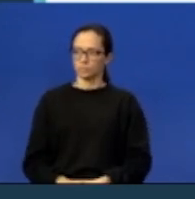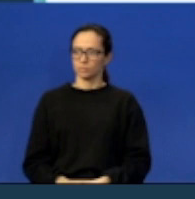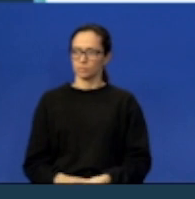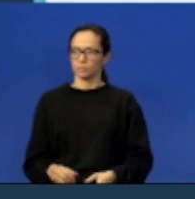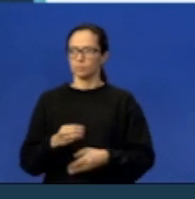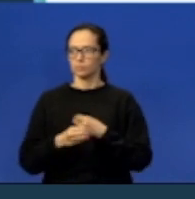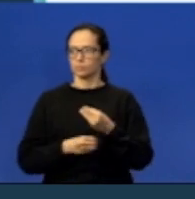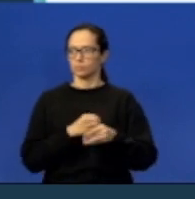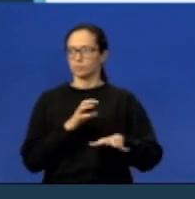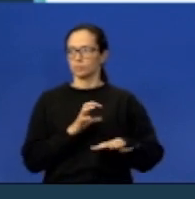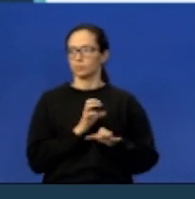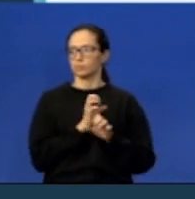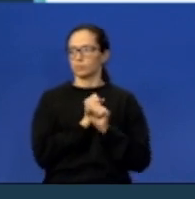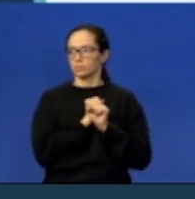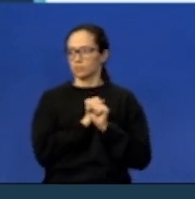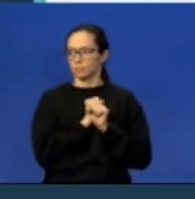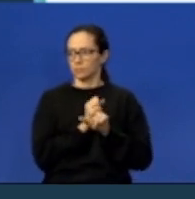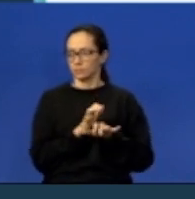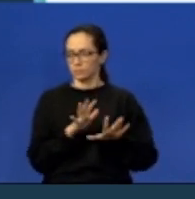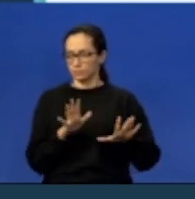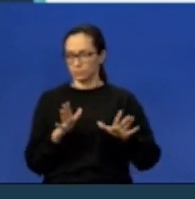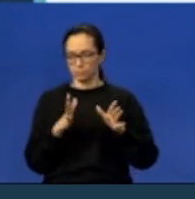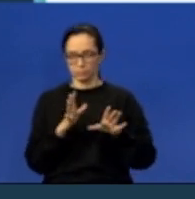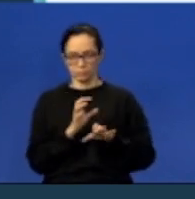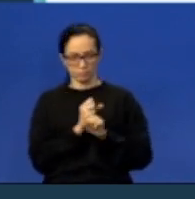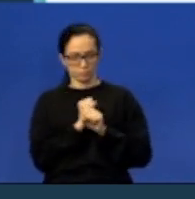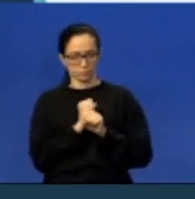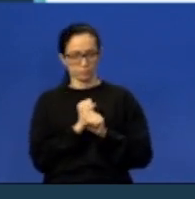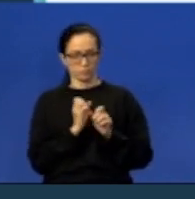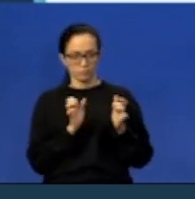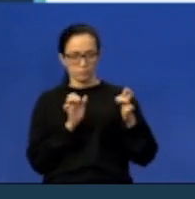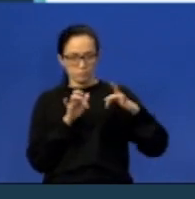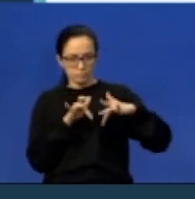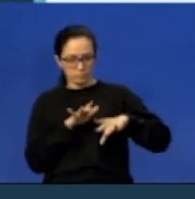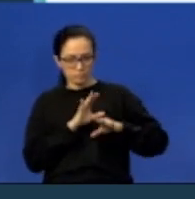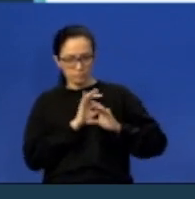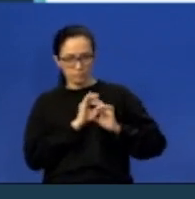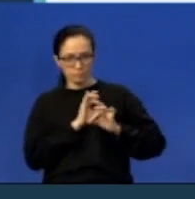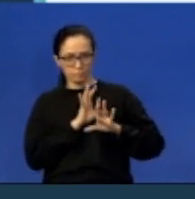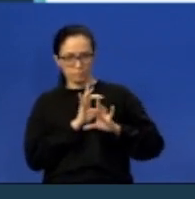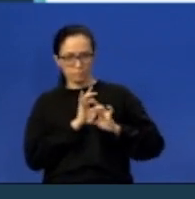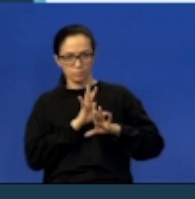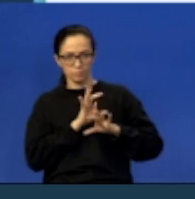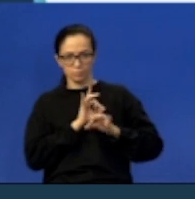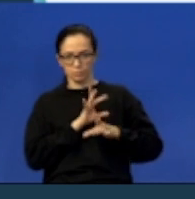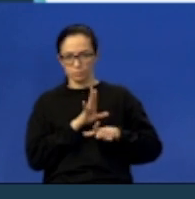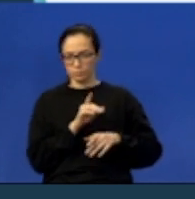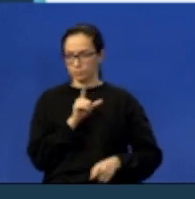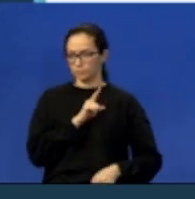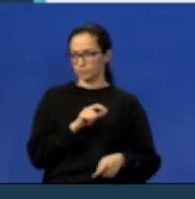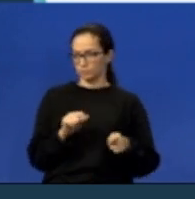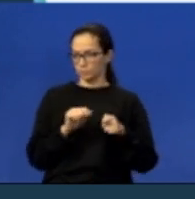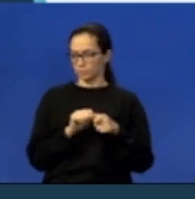a contração dos músculos papilares, que são músculos bem pequenos que estão localizados logo abaixo,